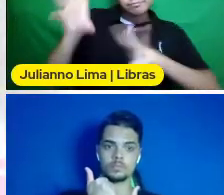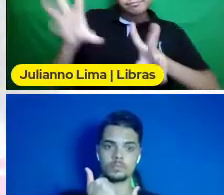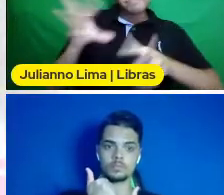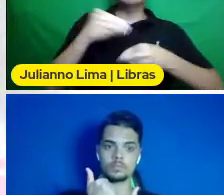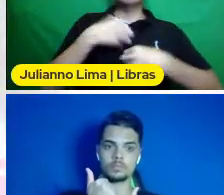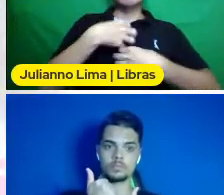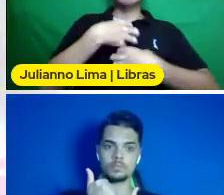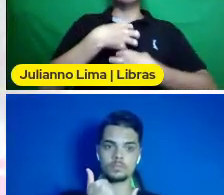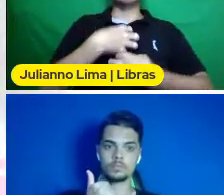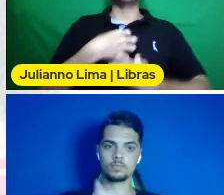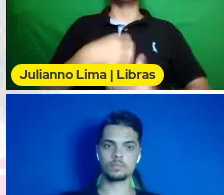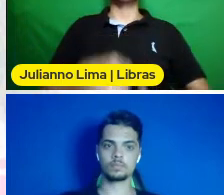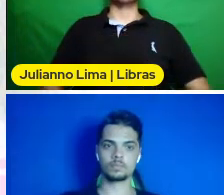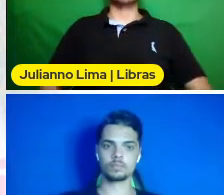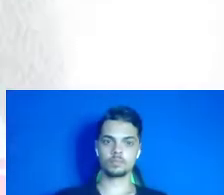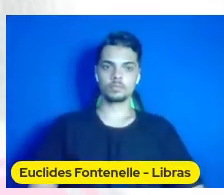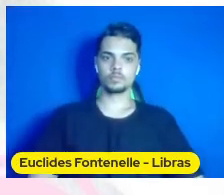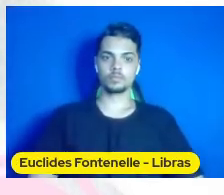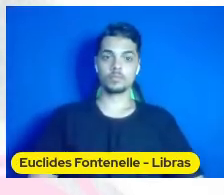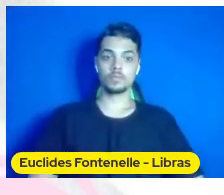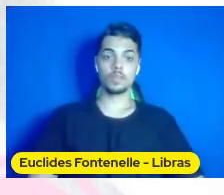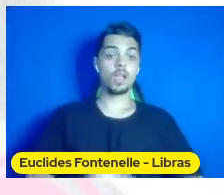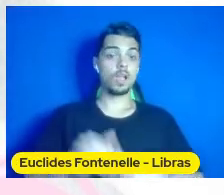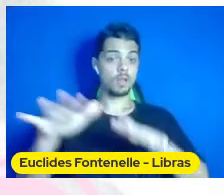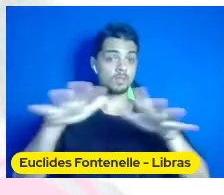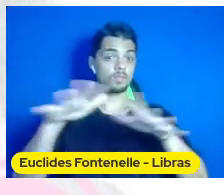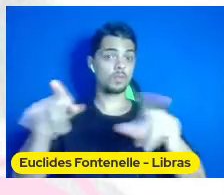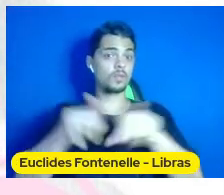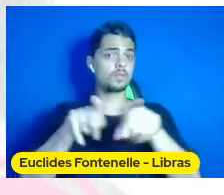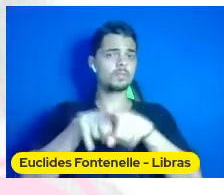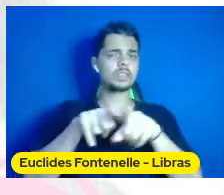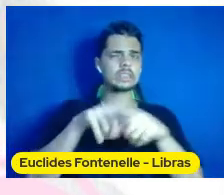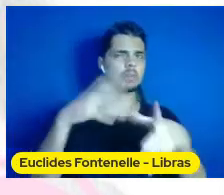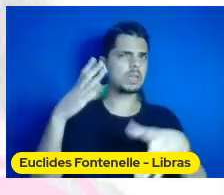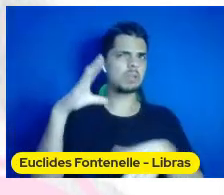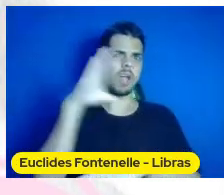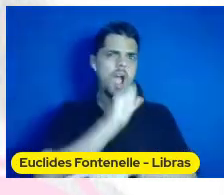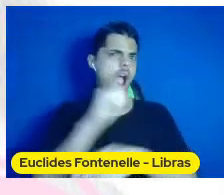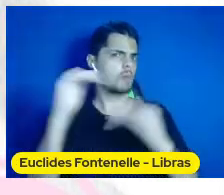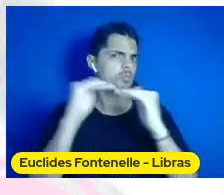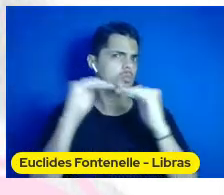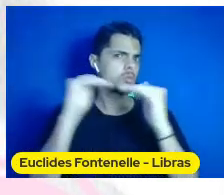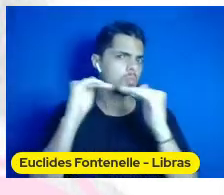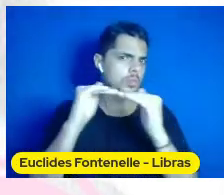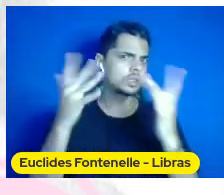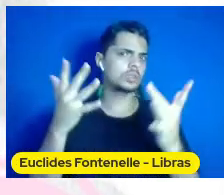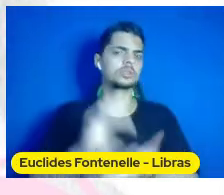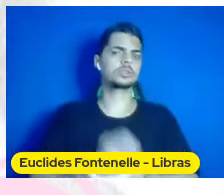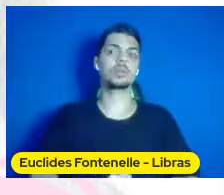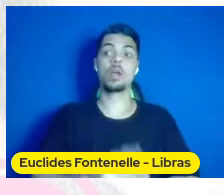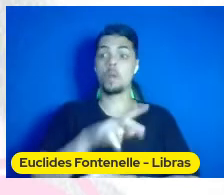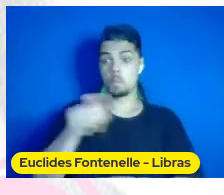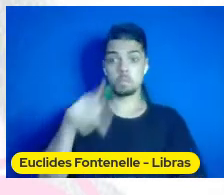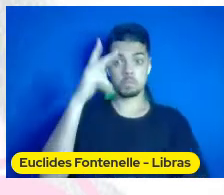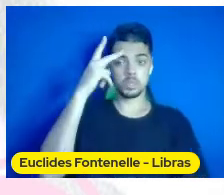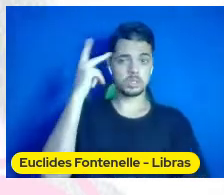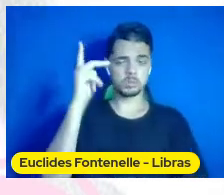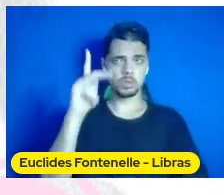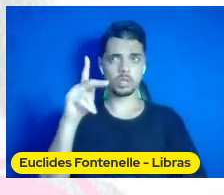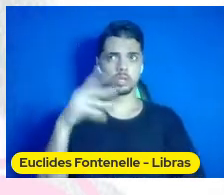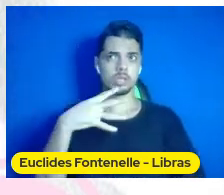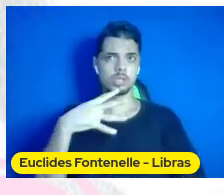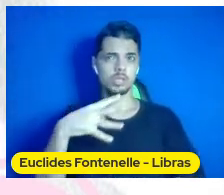E movimentos que fossem verossímeis, né? Quem não entende muito de animação sabe que tudo que está na